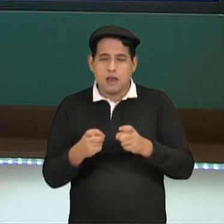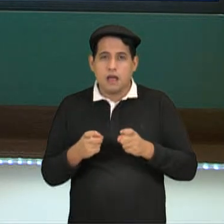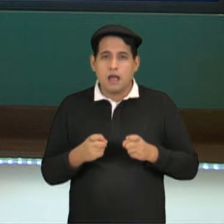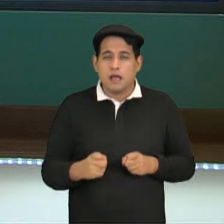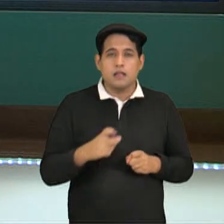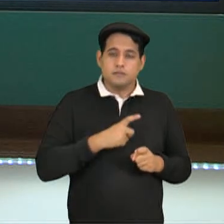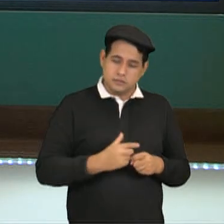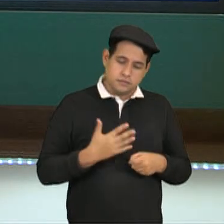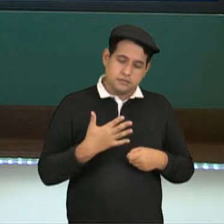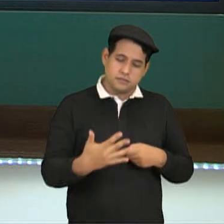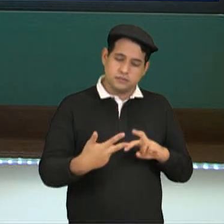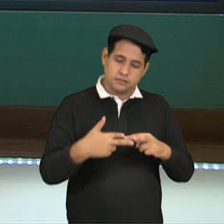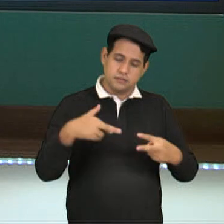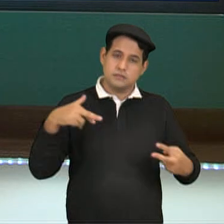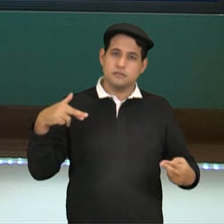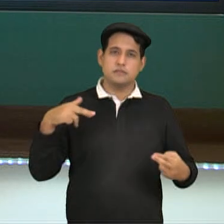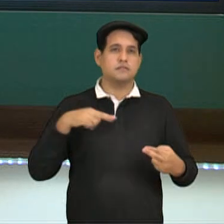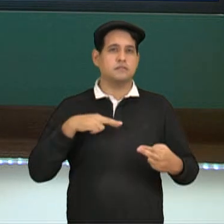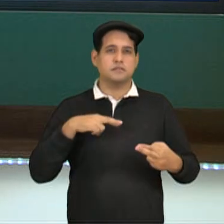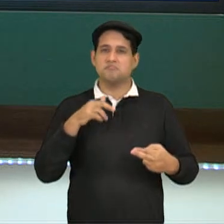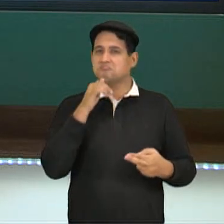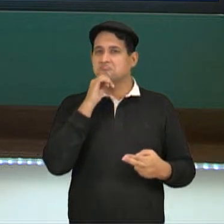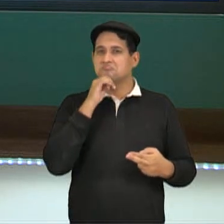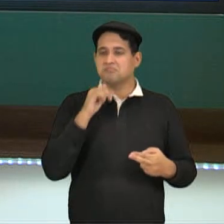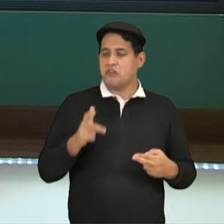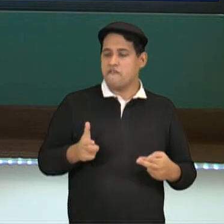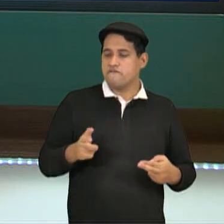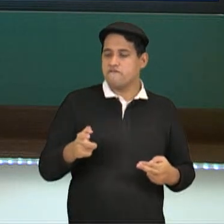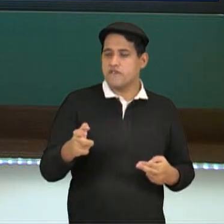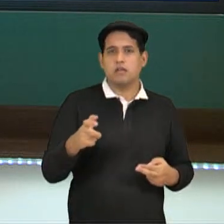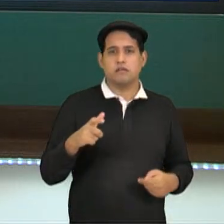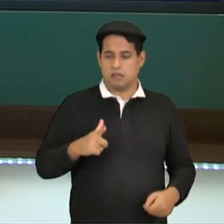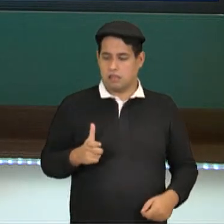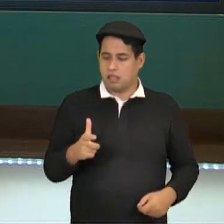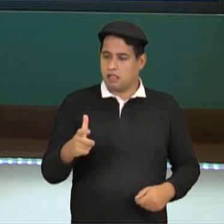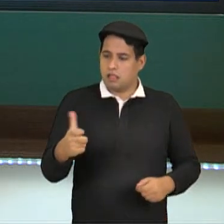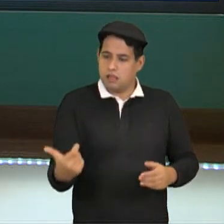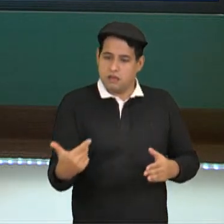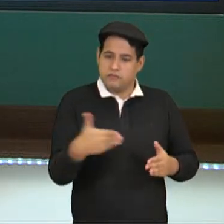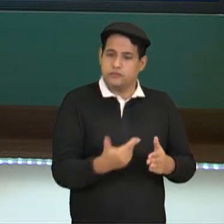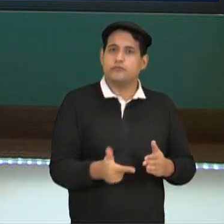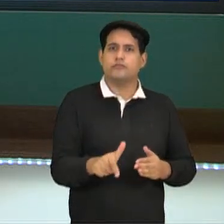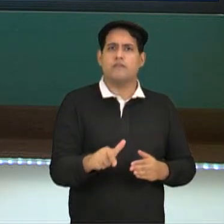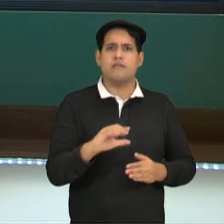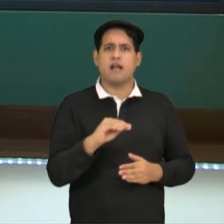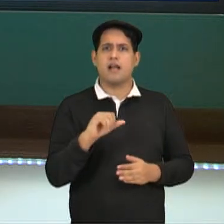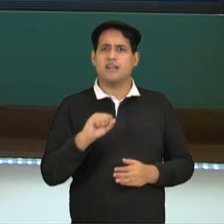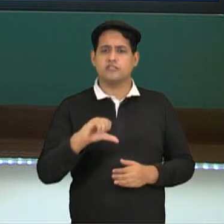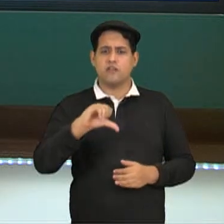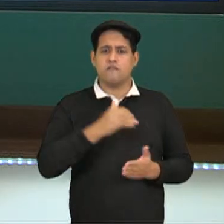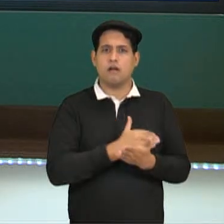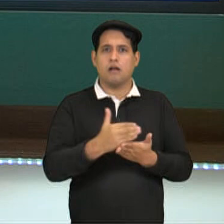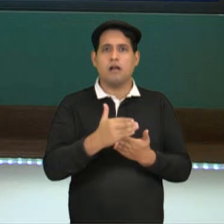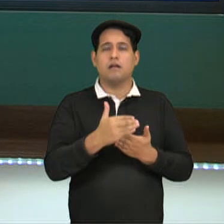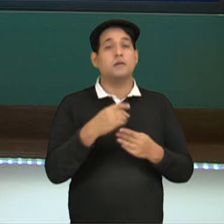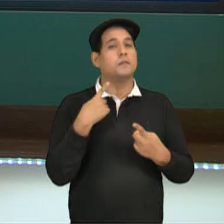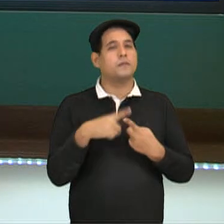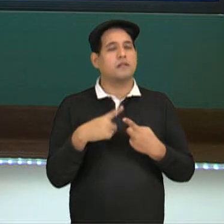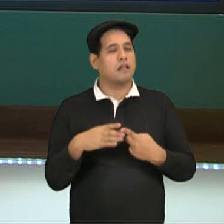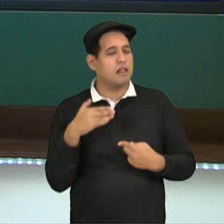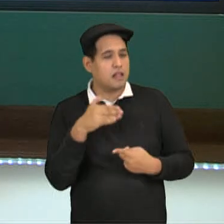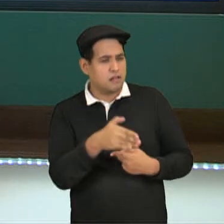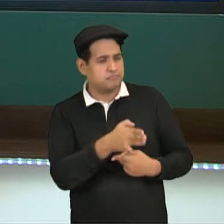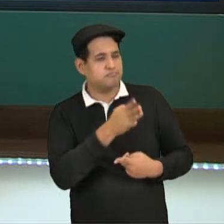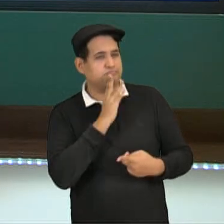a sequência do DNA do vírus que a infectava e quando o vírus entrava de novo, o Cas9 entrava em ação, porque ele ia lá e